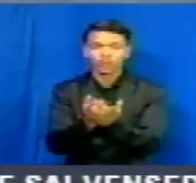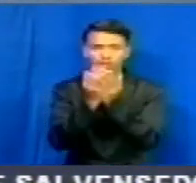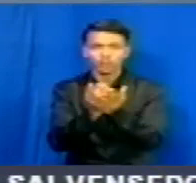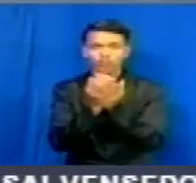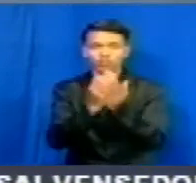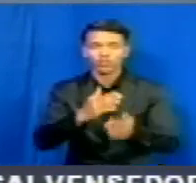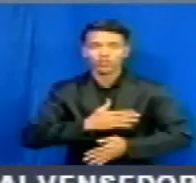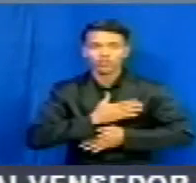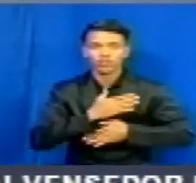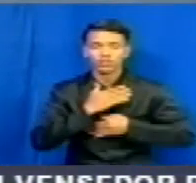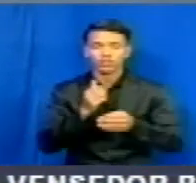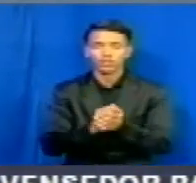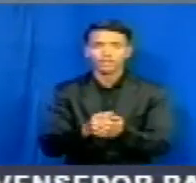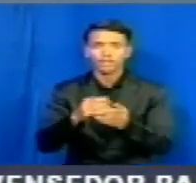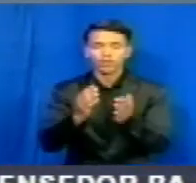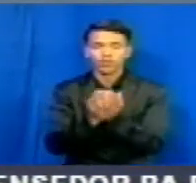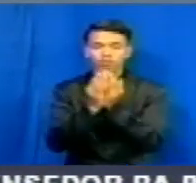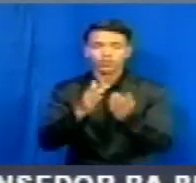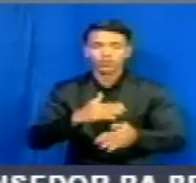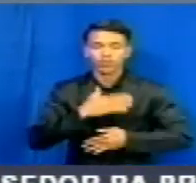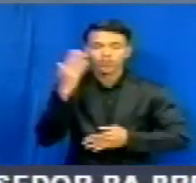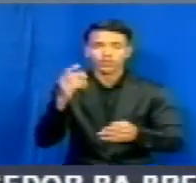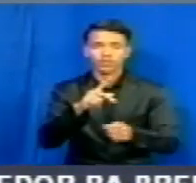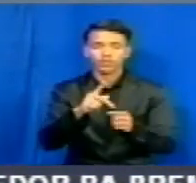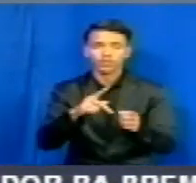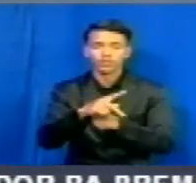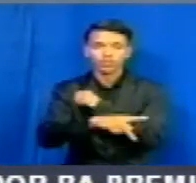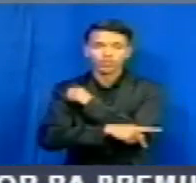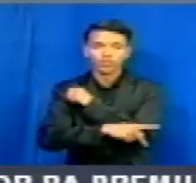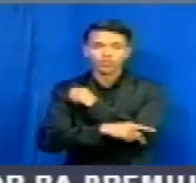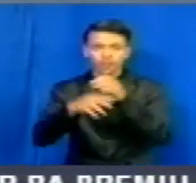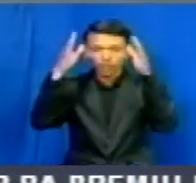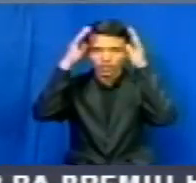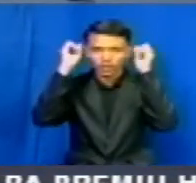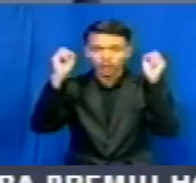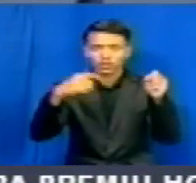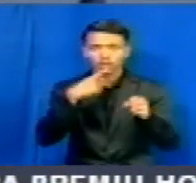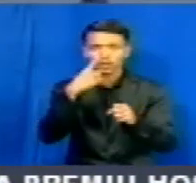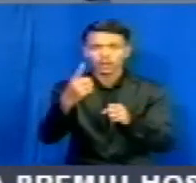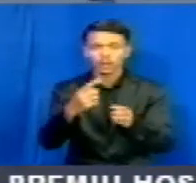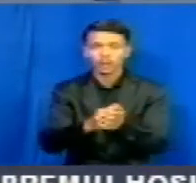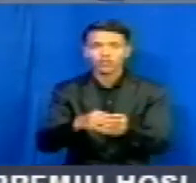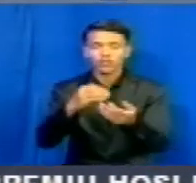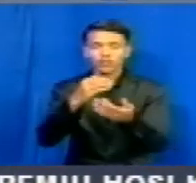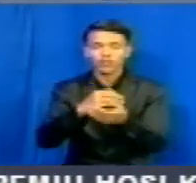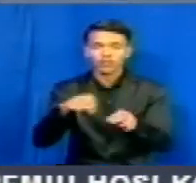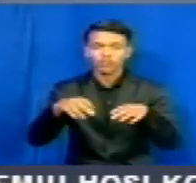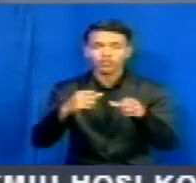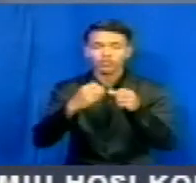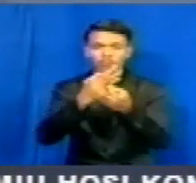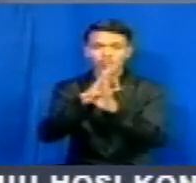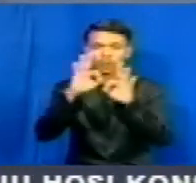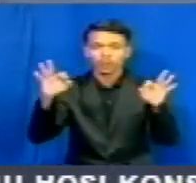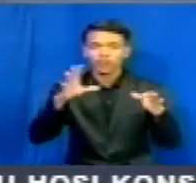Durante fiscalização Rojak solo ki Portugal, presidente Raiwa nota kata estaleiro baro refere estabelece rotuona. No ren